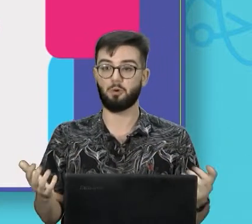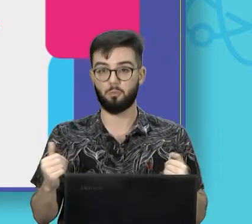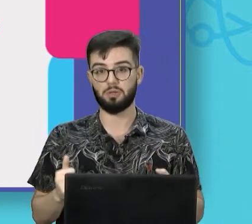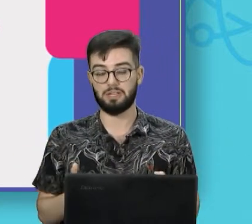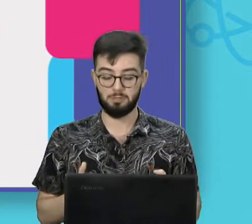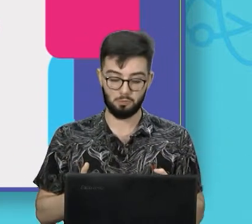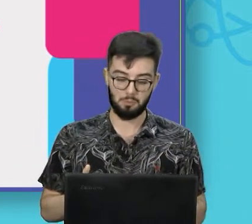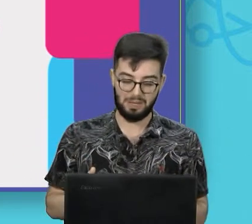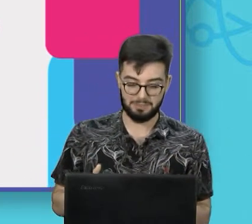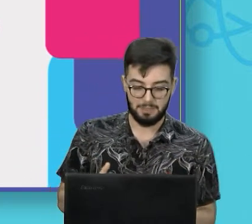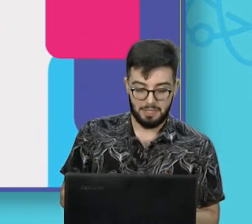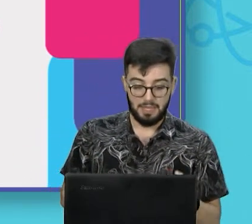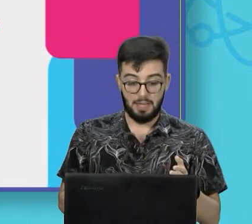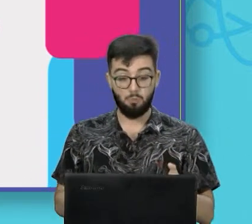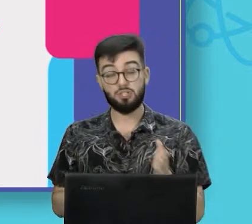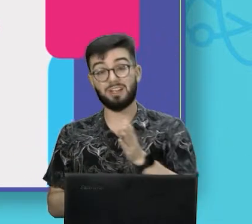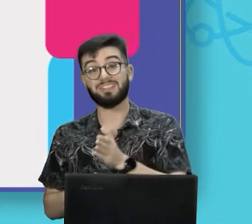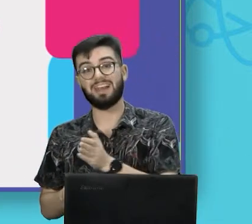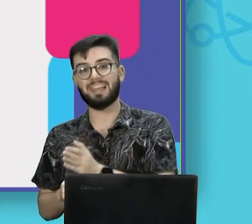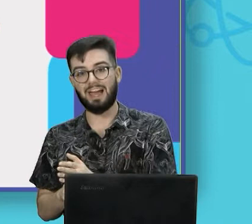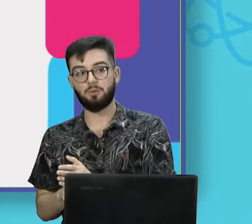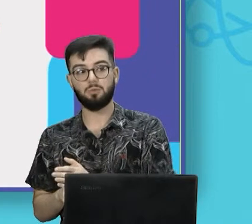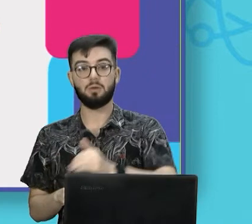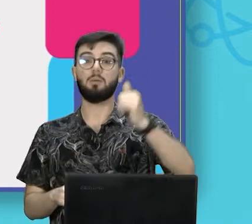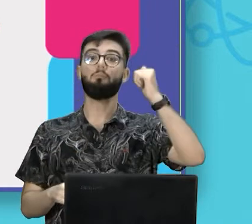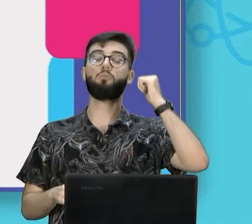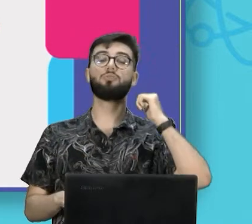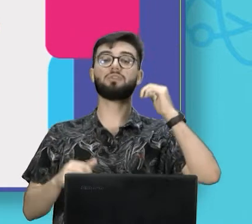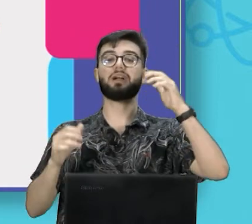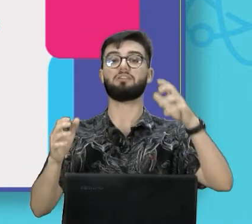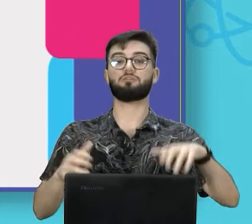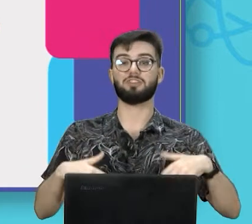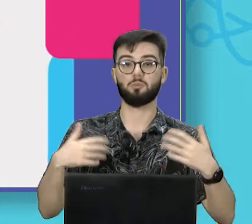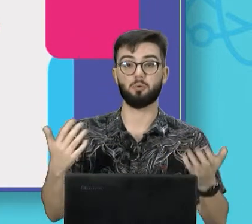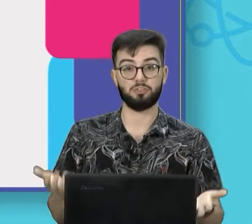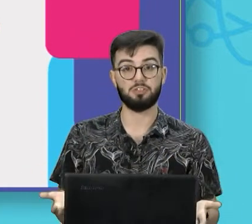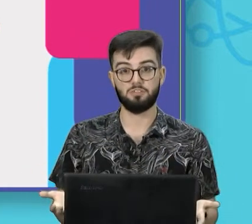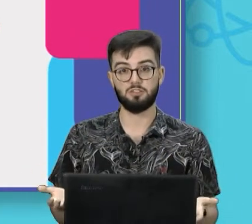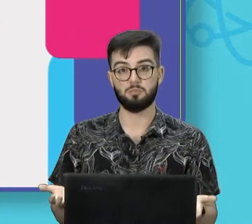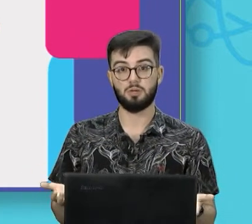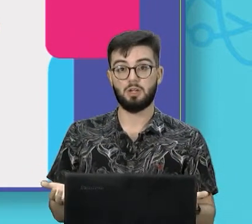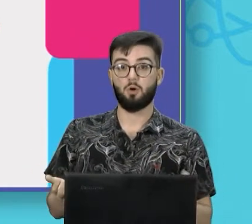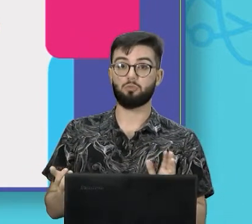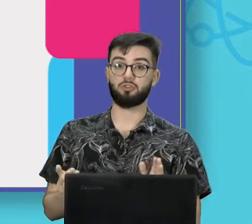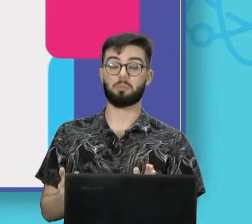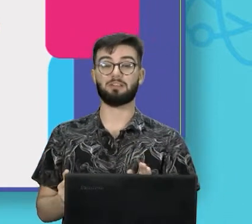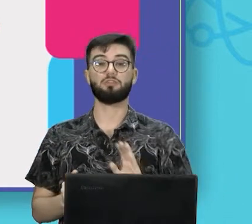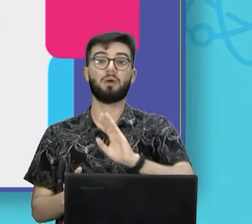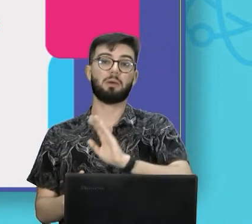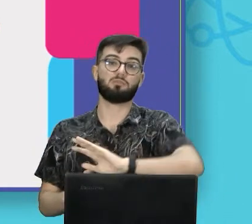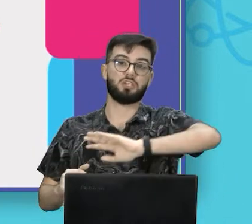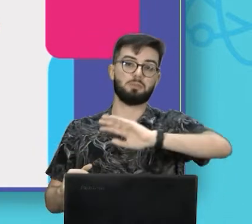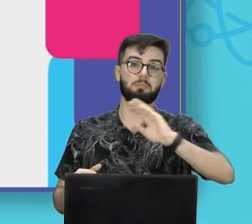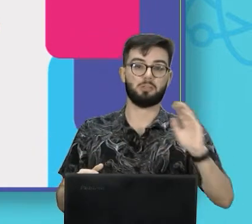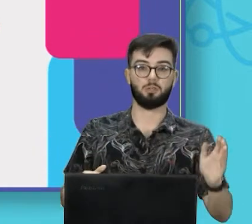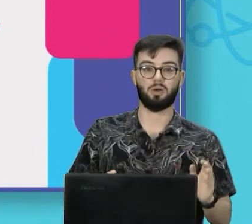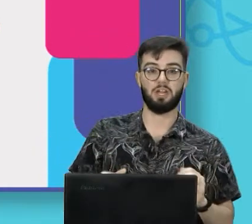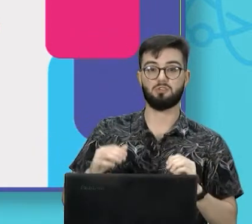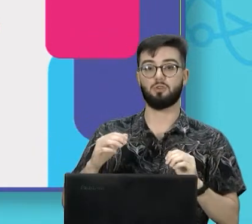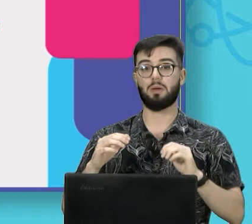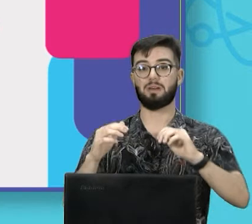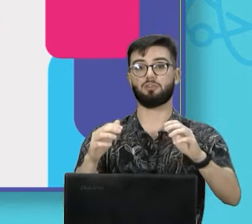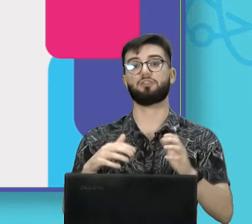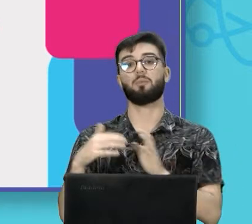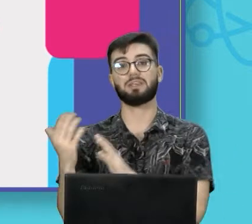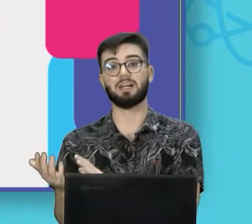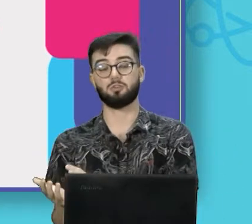em liberdade por algum crime e tudo mais o estado ser Laico muito daquela influência do positivismo ou seja o Brasil não é mais um regime de